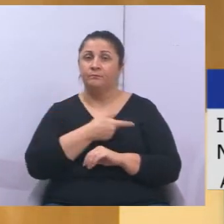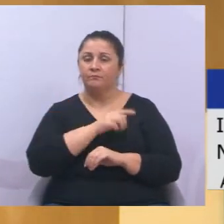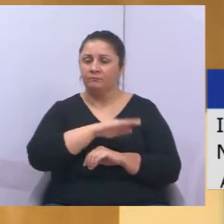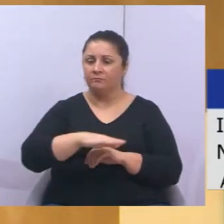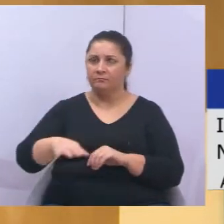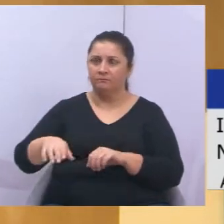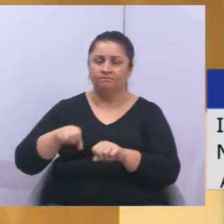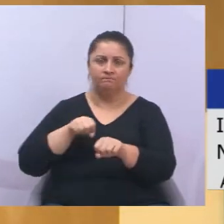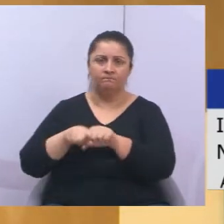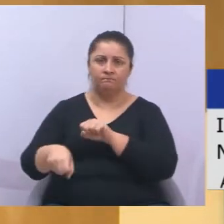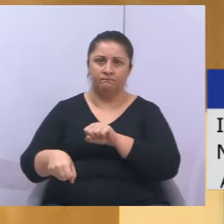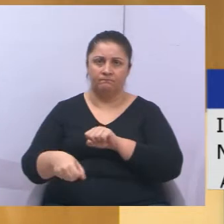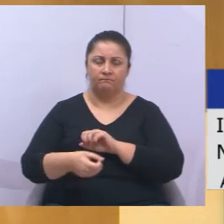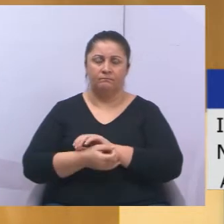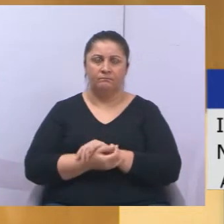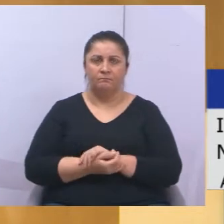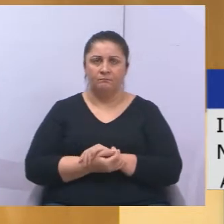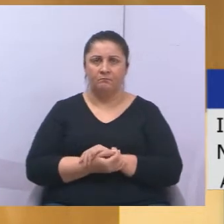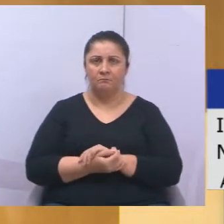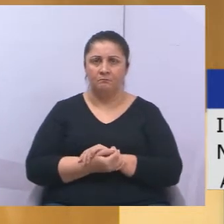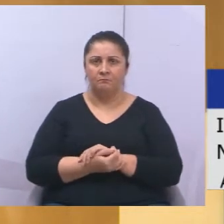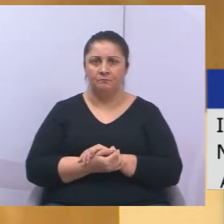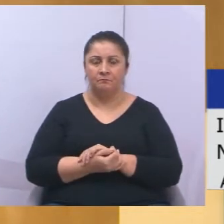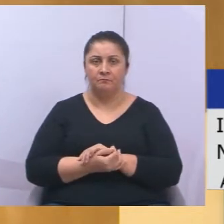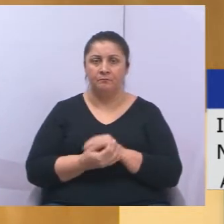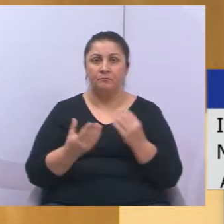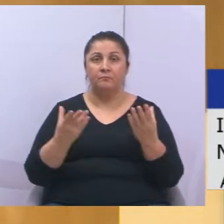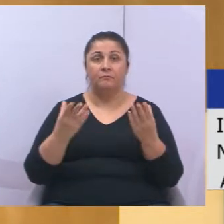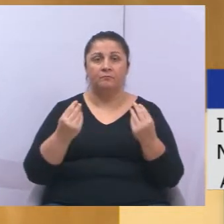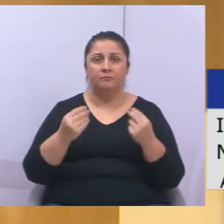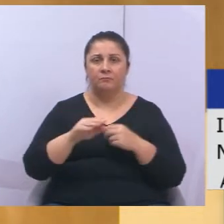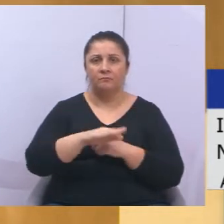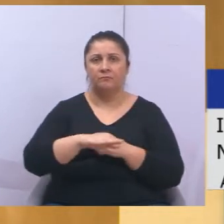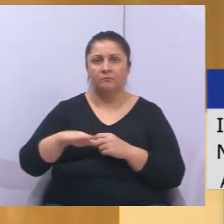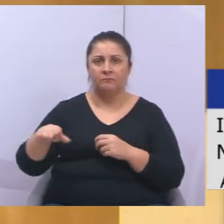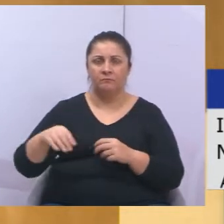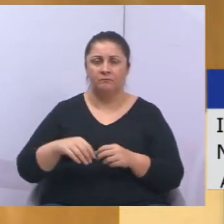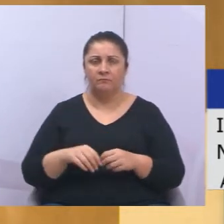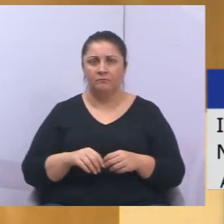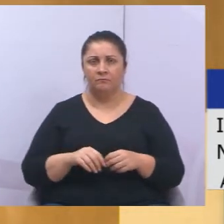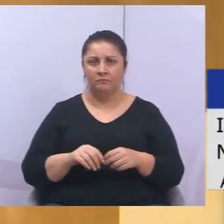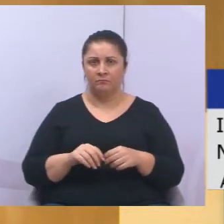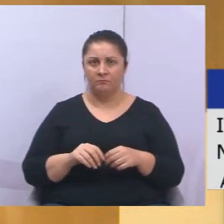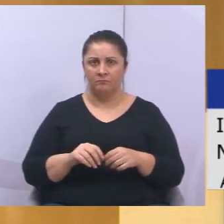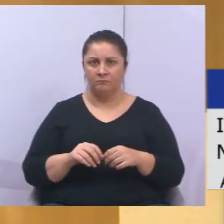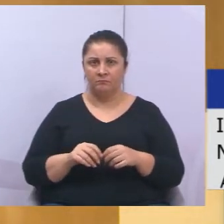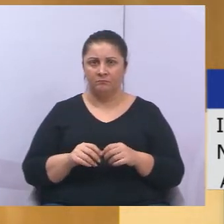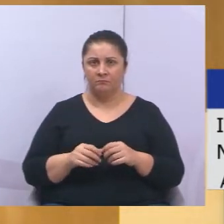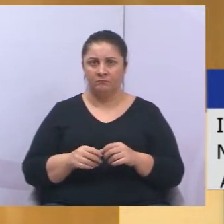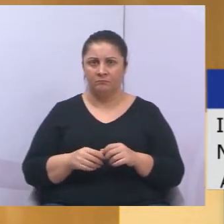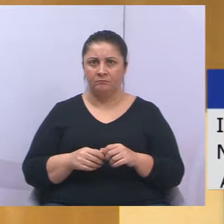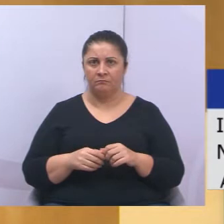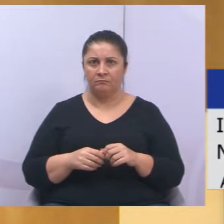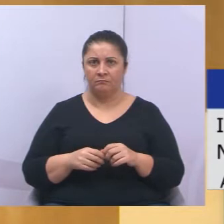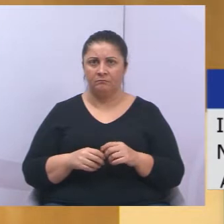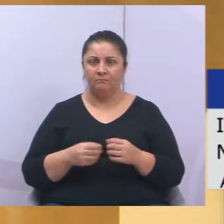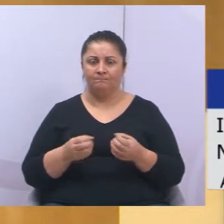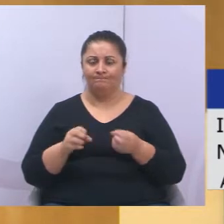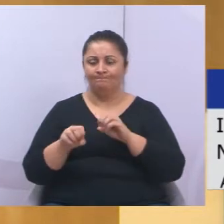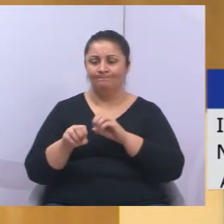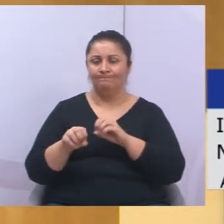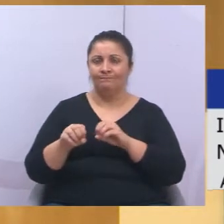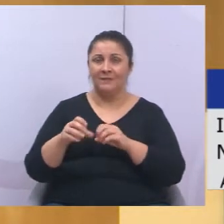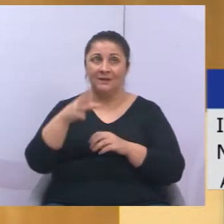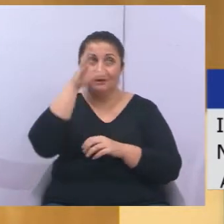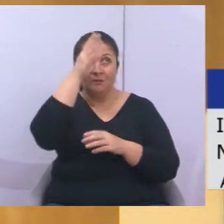violadas. Temos visto muitas crianças tendo a erotização